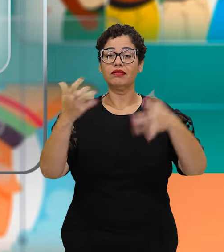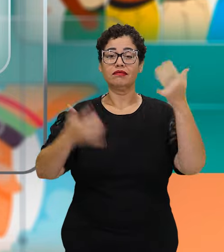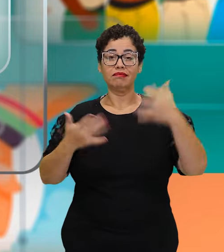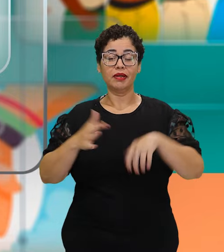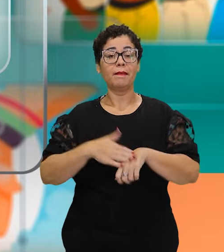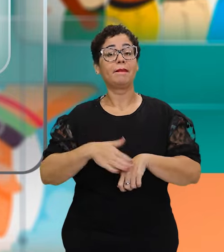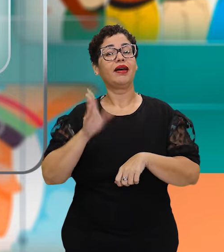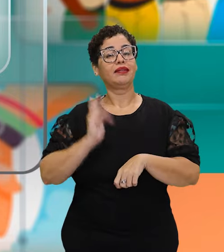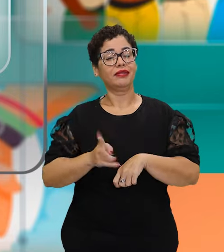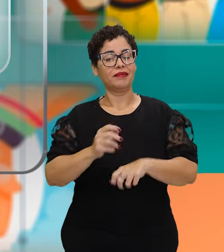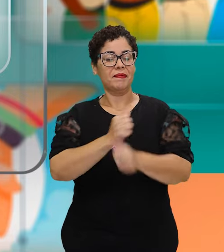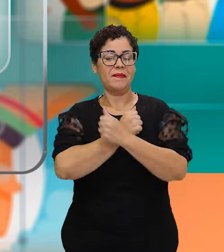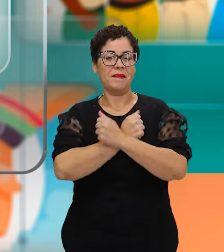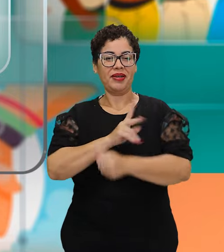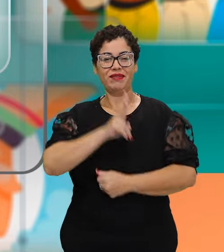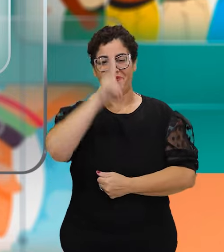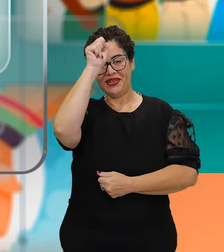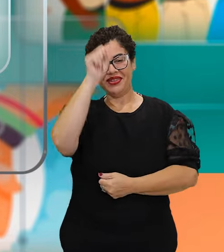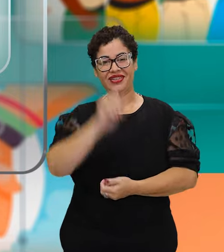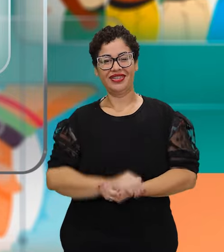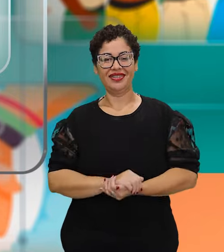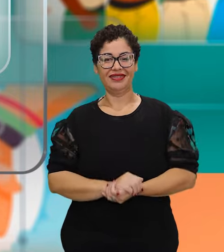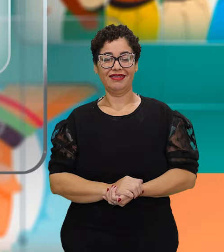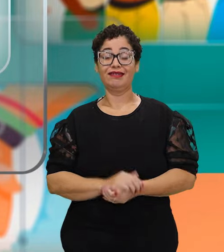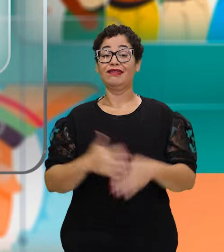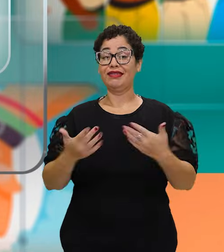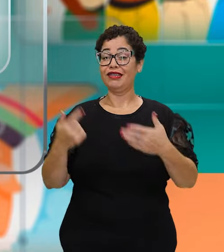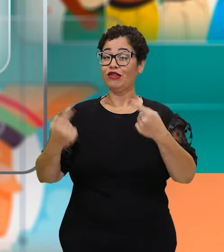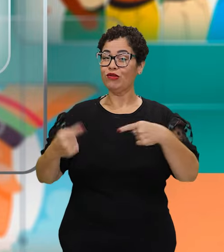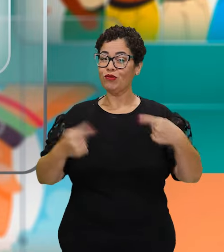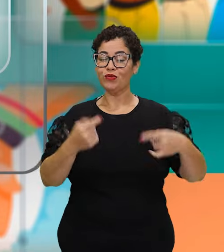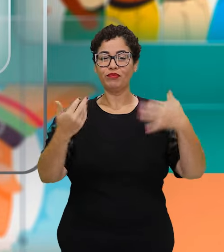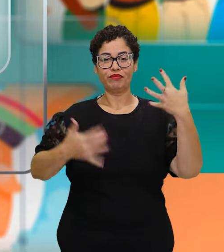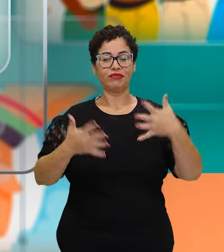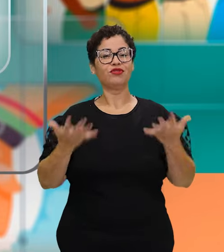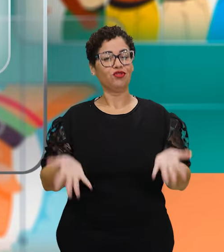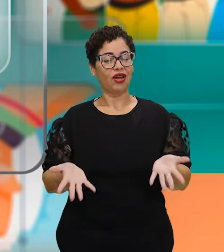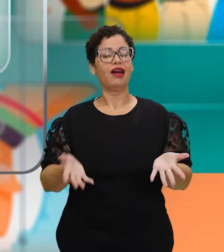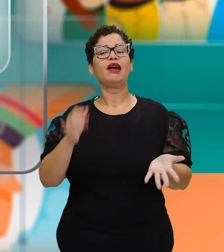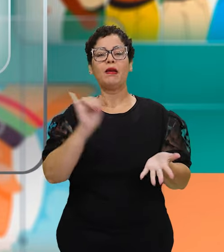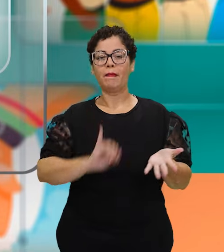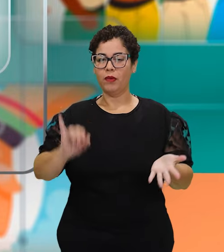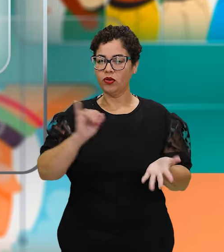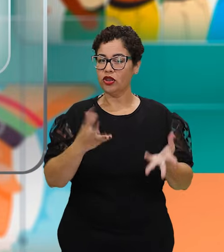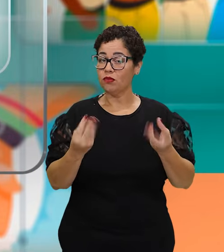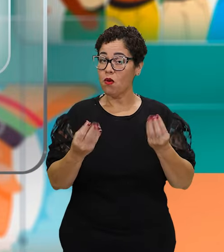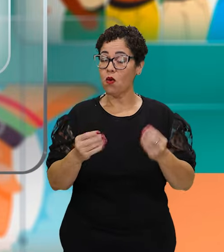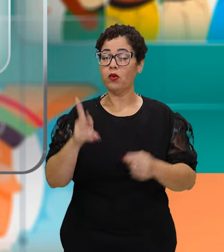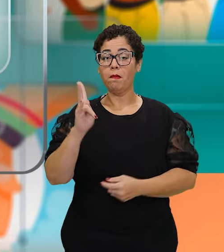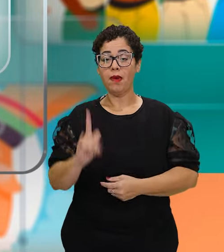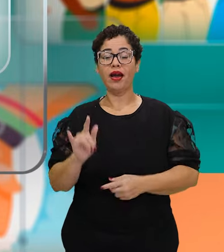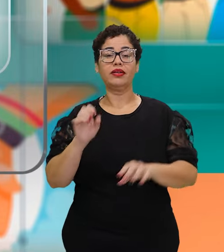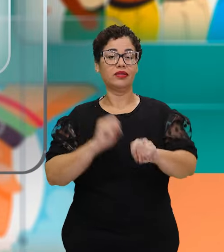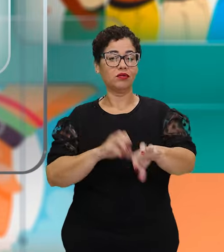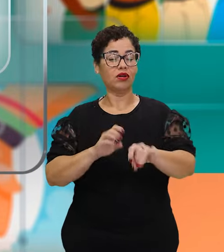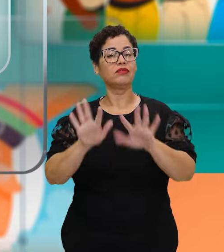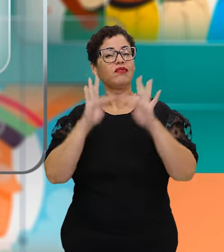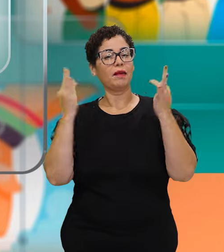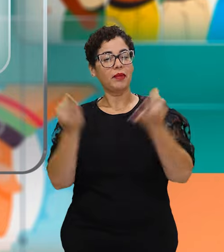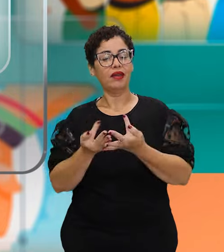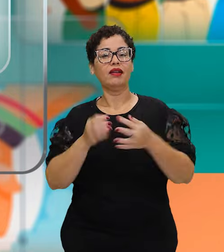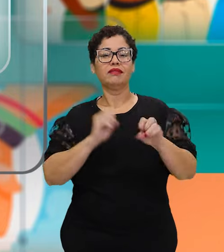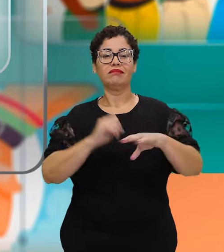cada vez mais. Um forte abraço. Como discutimos, é muito importante que pais e cuidadores e profissionais